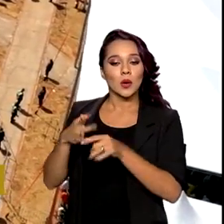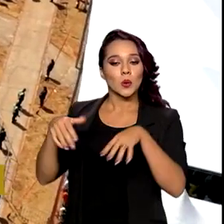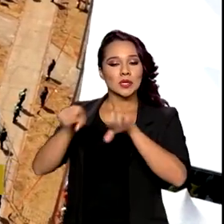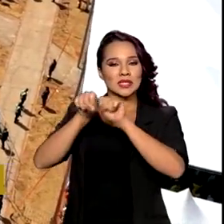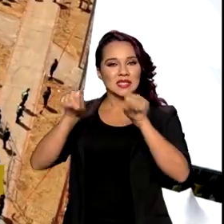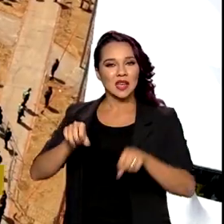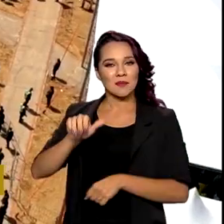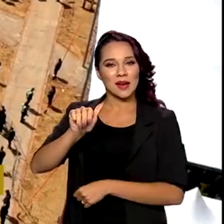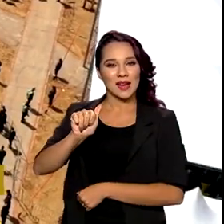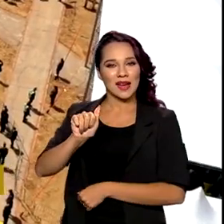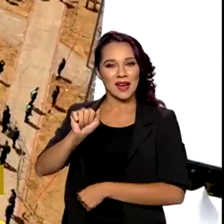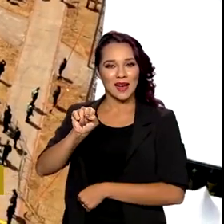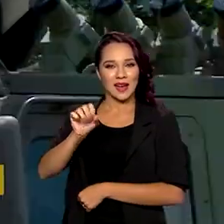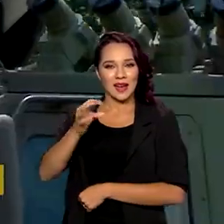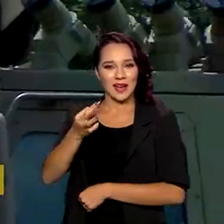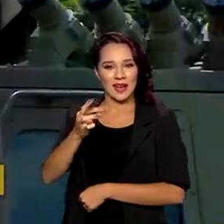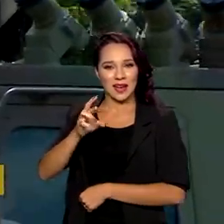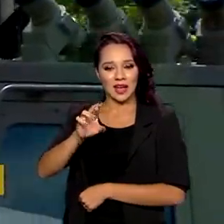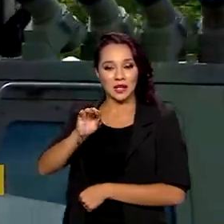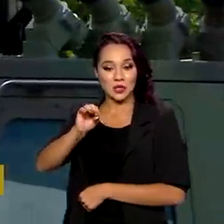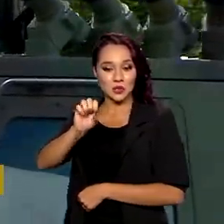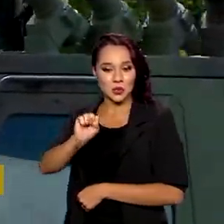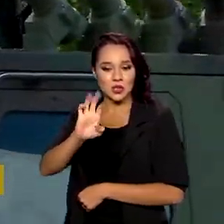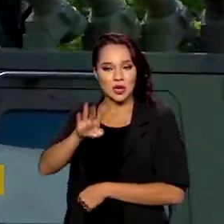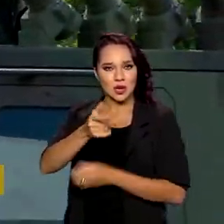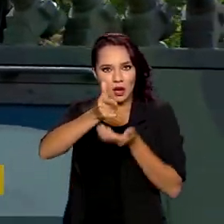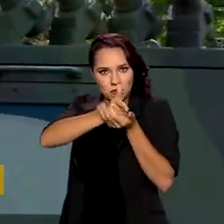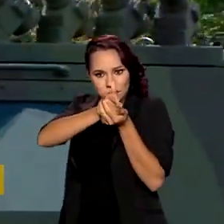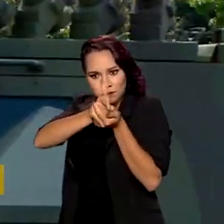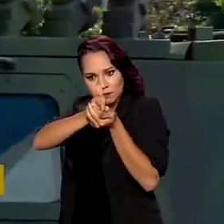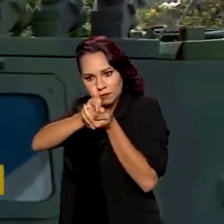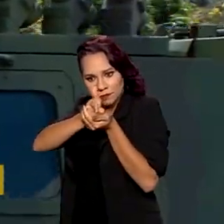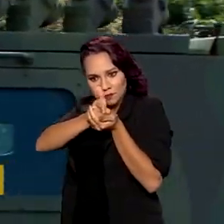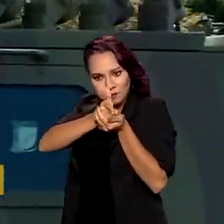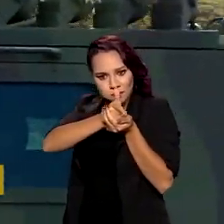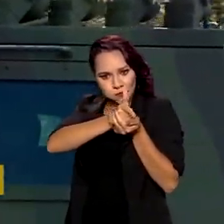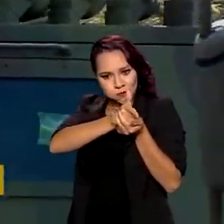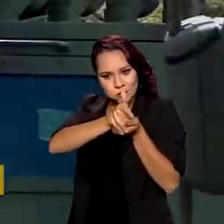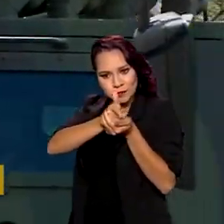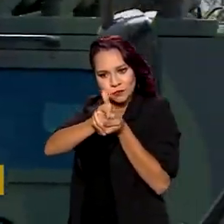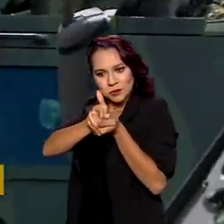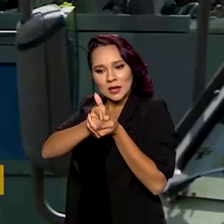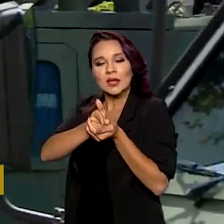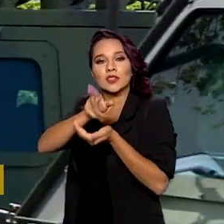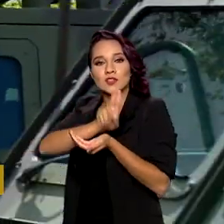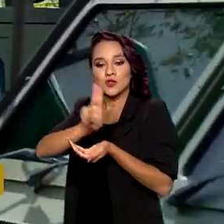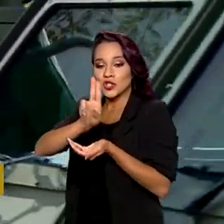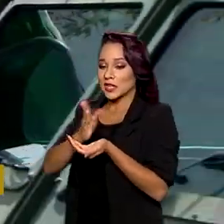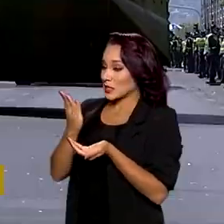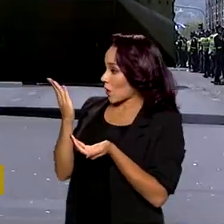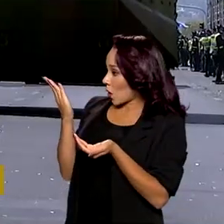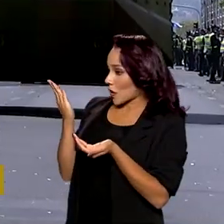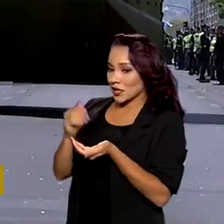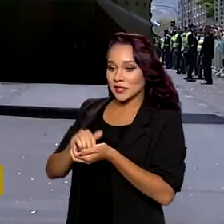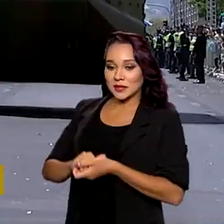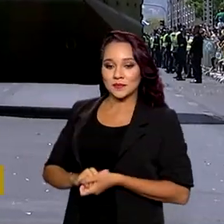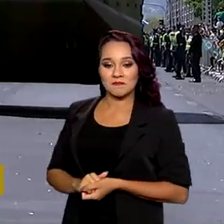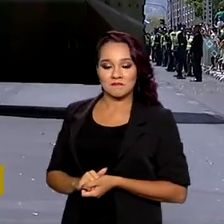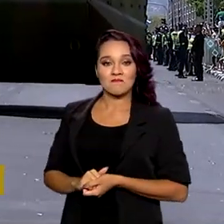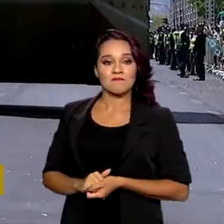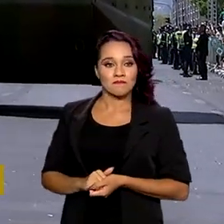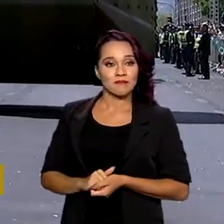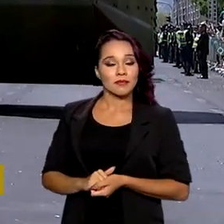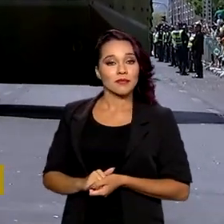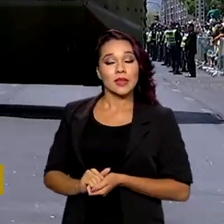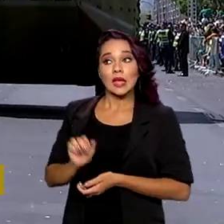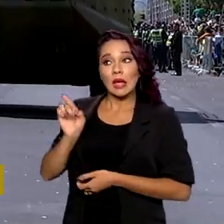Astros, que é a artilharia dos fuzileiros navais. Também utiliza... É esse que a gente vê na imagem agora? Isso.